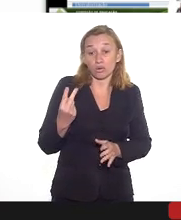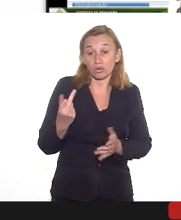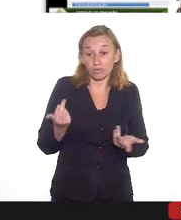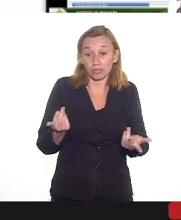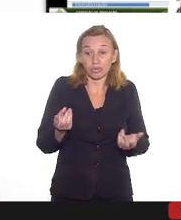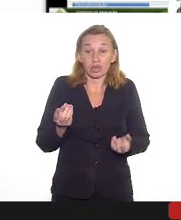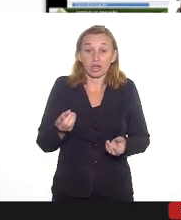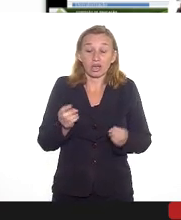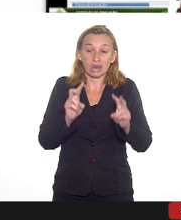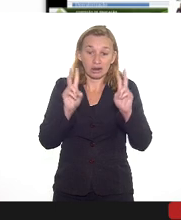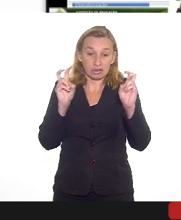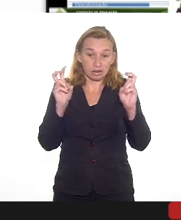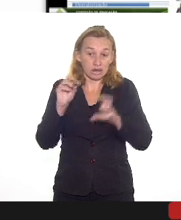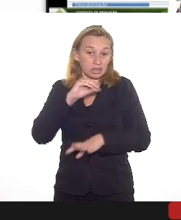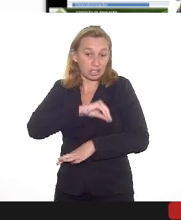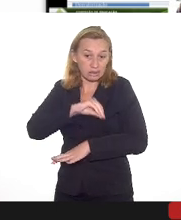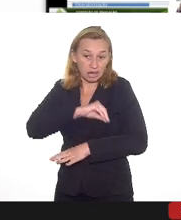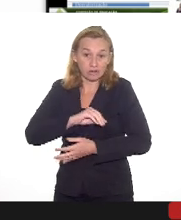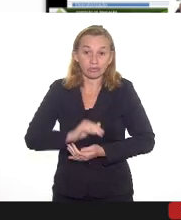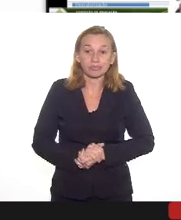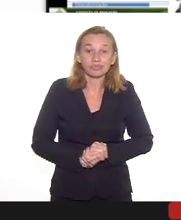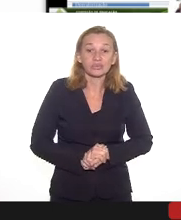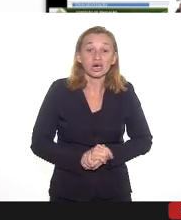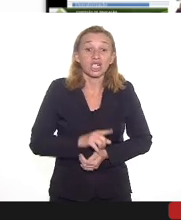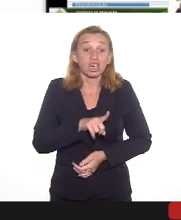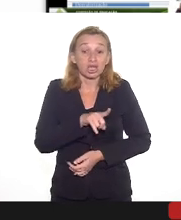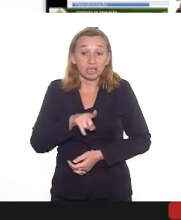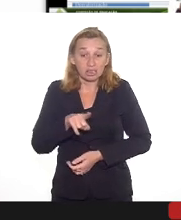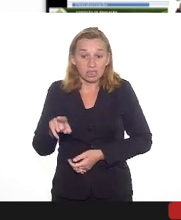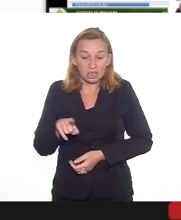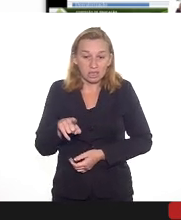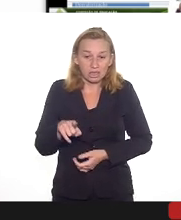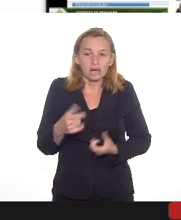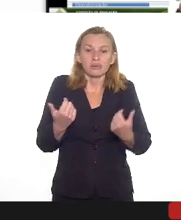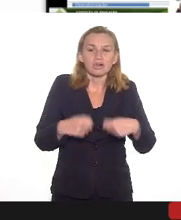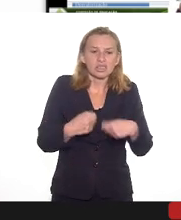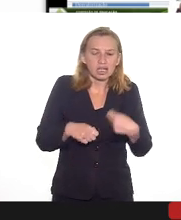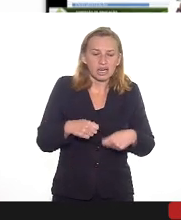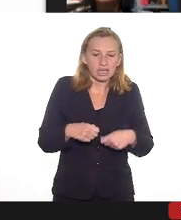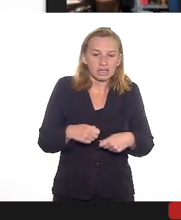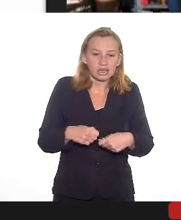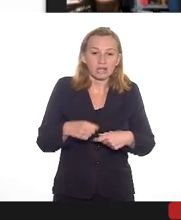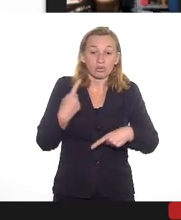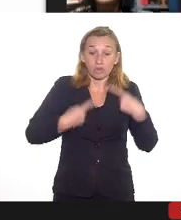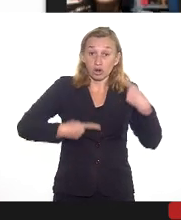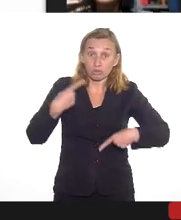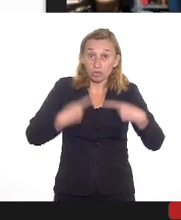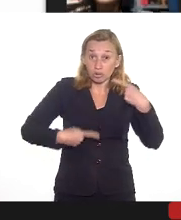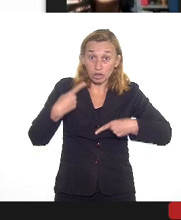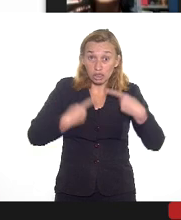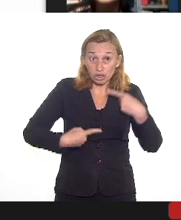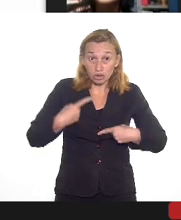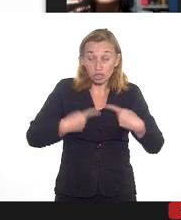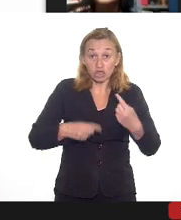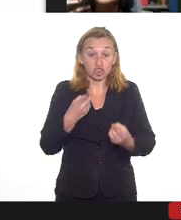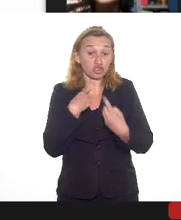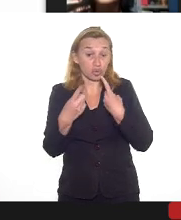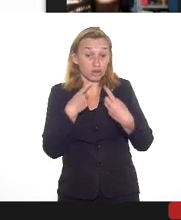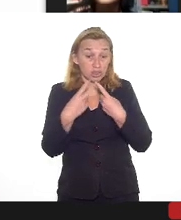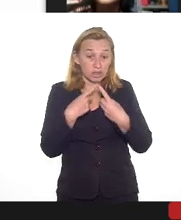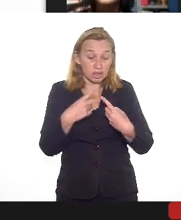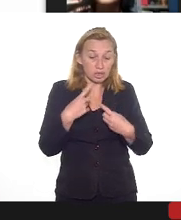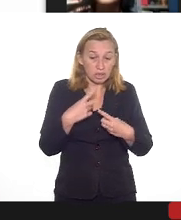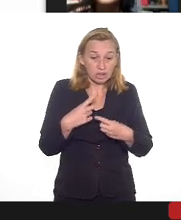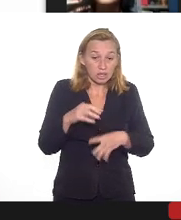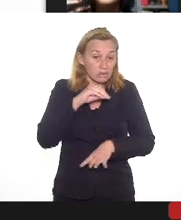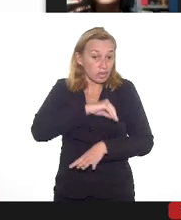questão salarial. Então, isso seria, precisaria ser elemento político de discussão no que se refere à garantia